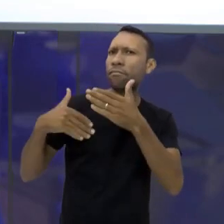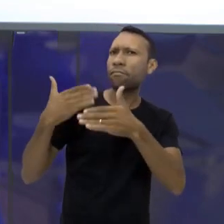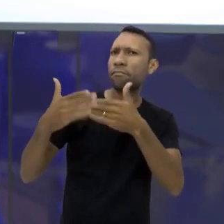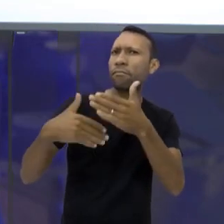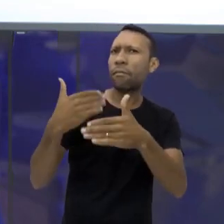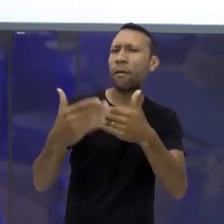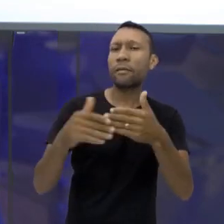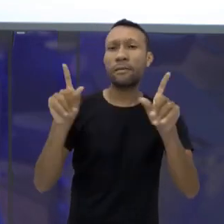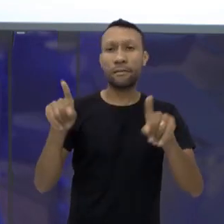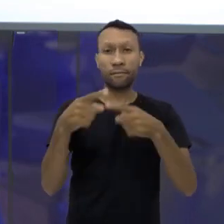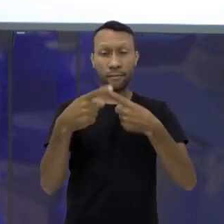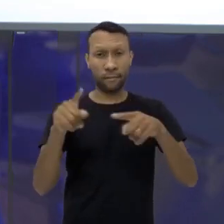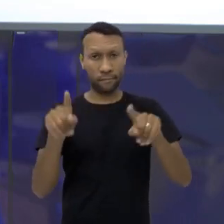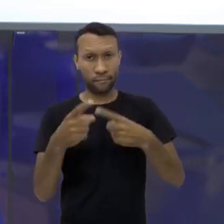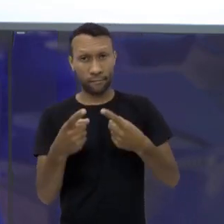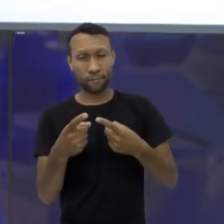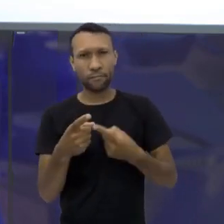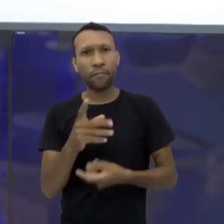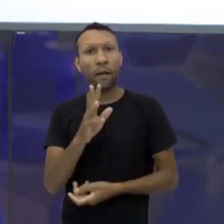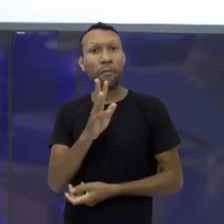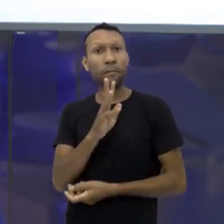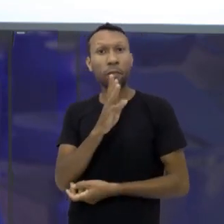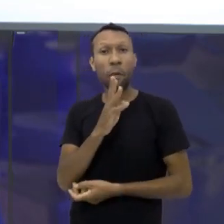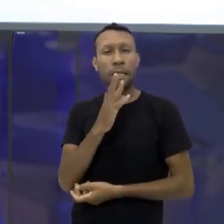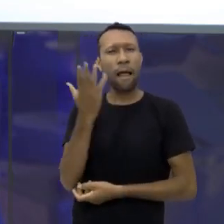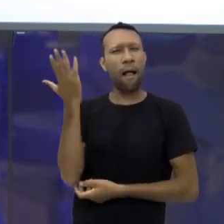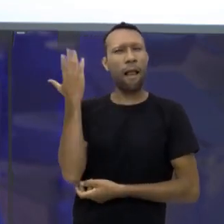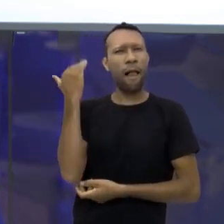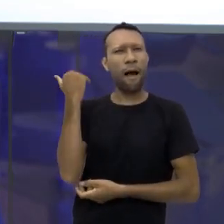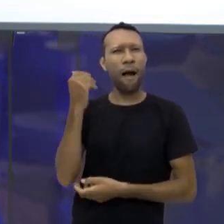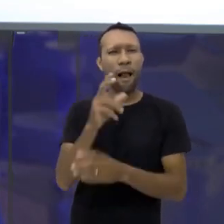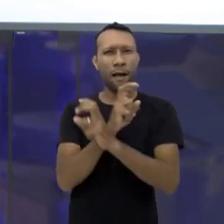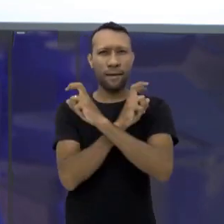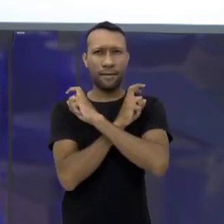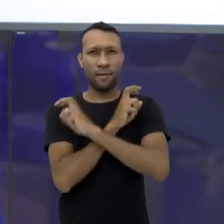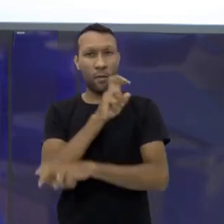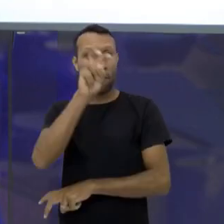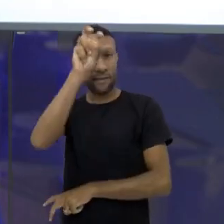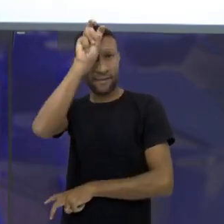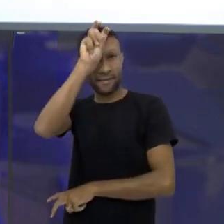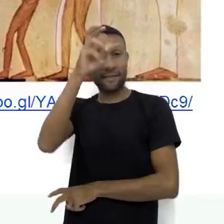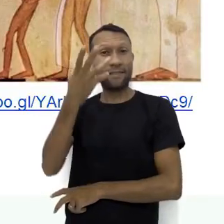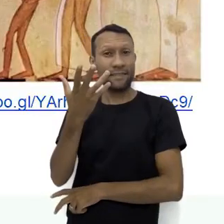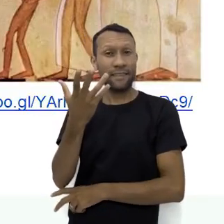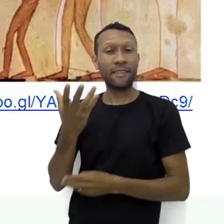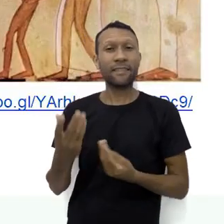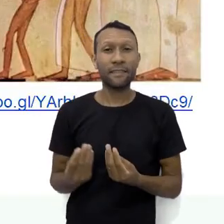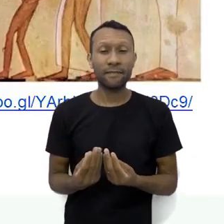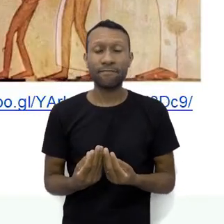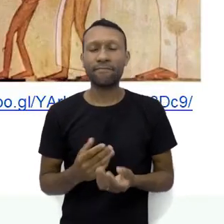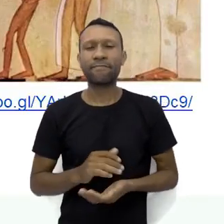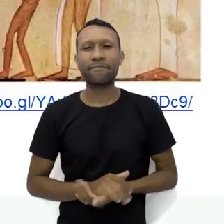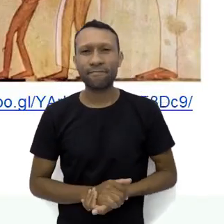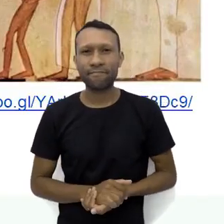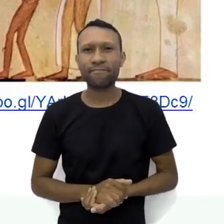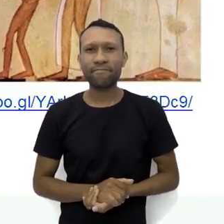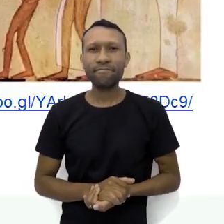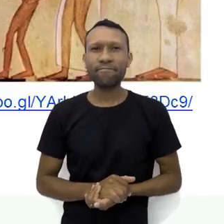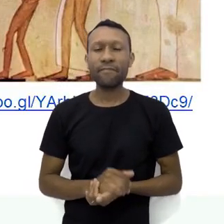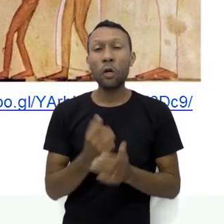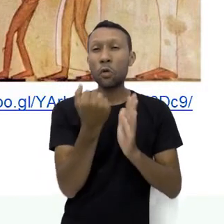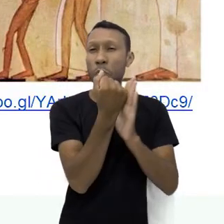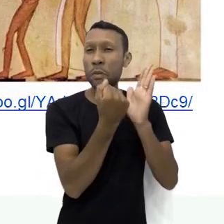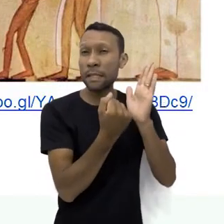música. Aí nós vamos conhecer a música no Egito. Como é que aconteceu nesse período? No Egito Antigo, ainda no